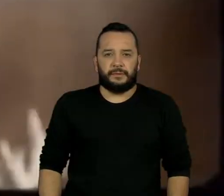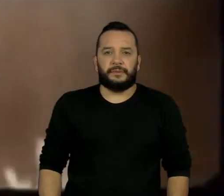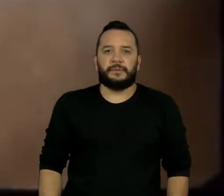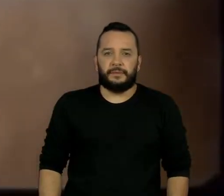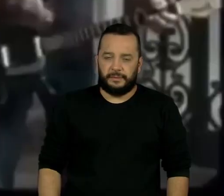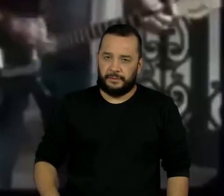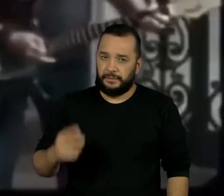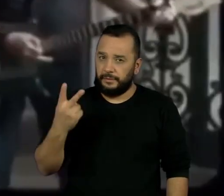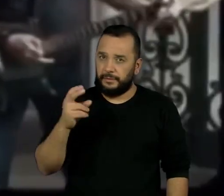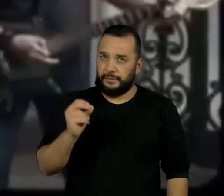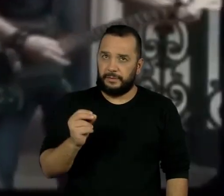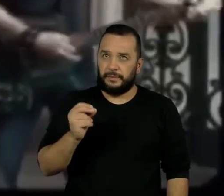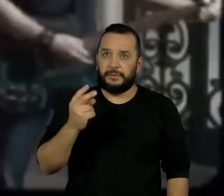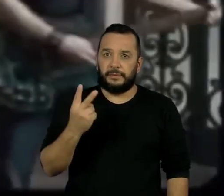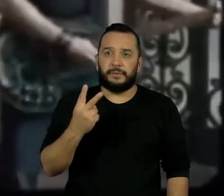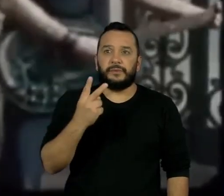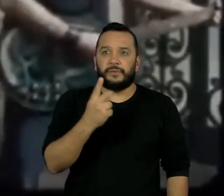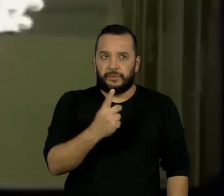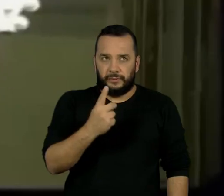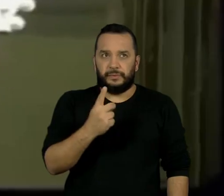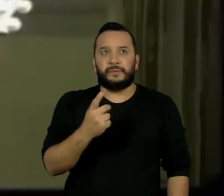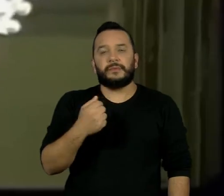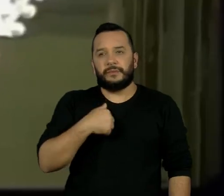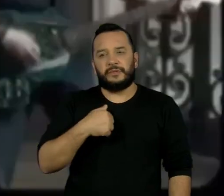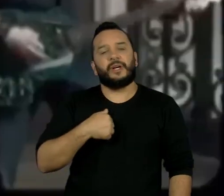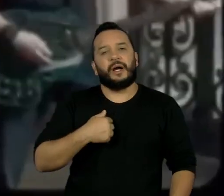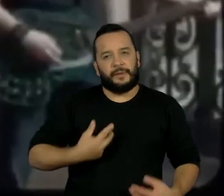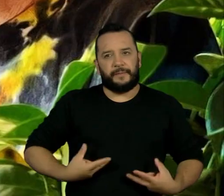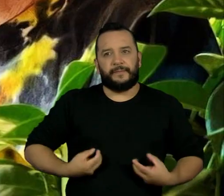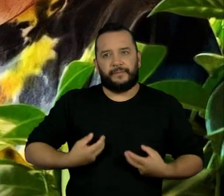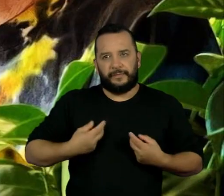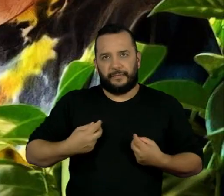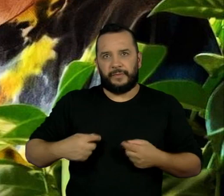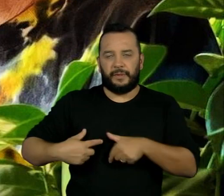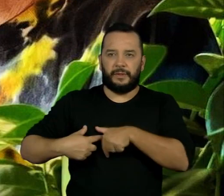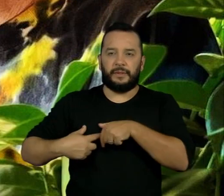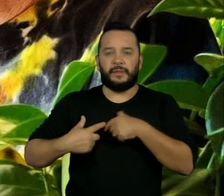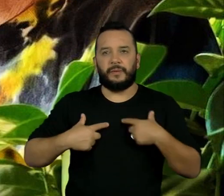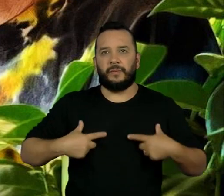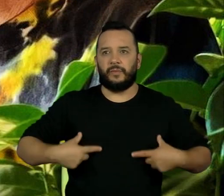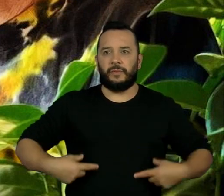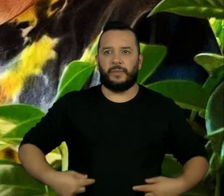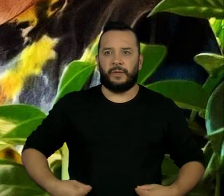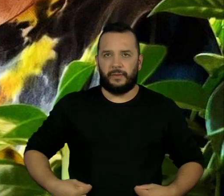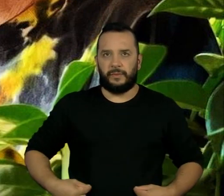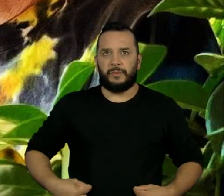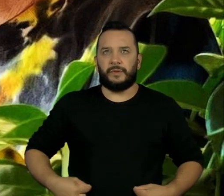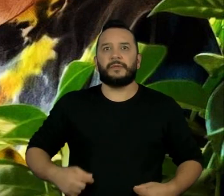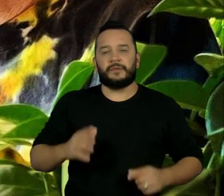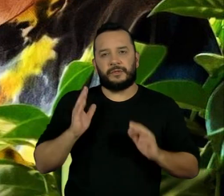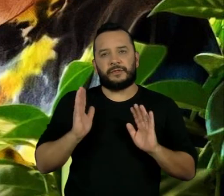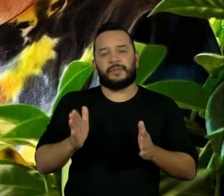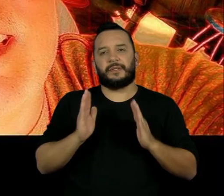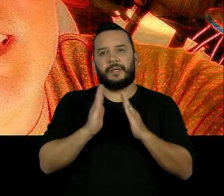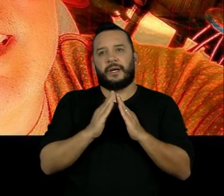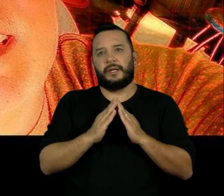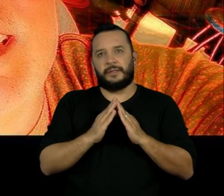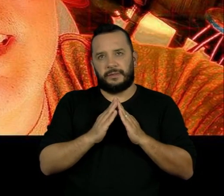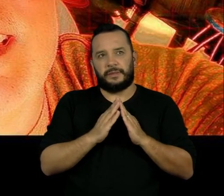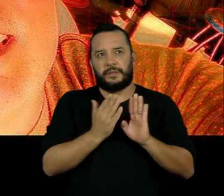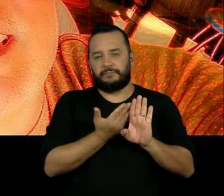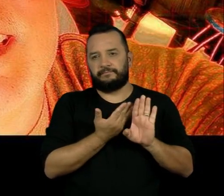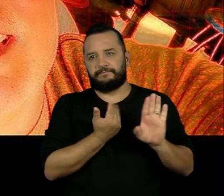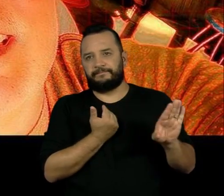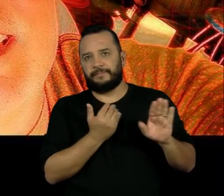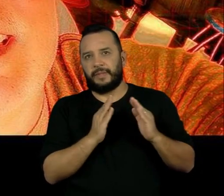Em 2021, descobriu um câncer no pulmão. Nos últimos anos, se manteve recolhida em casa, ao